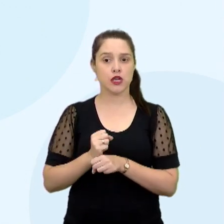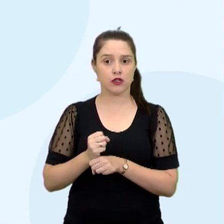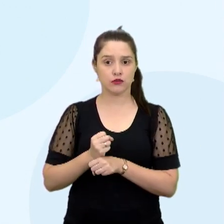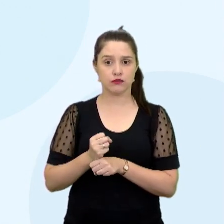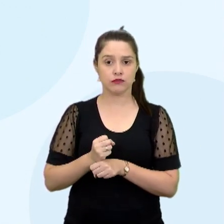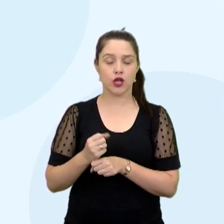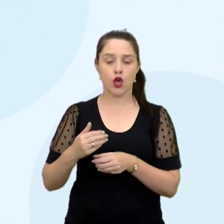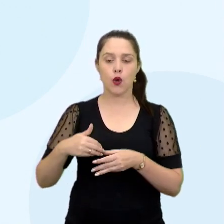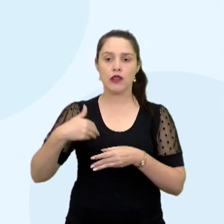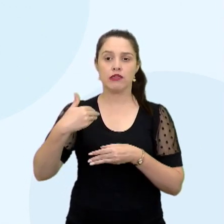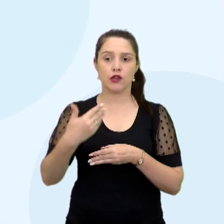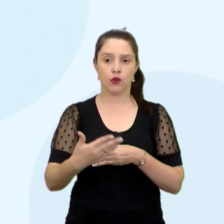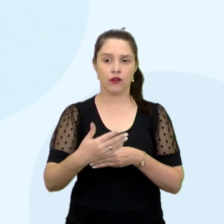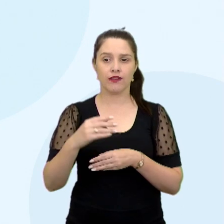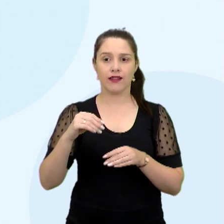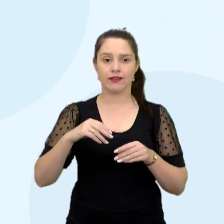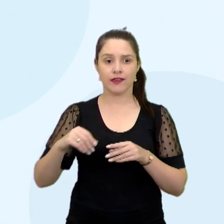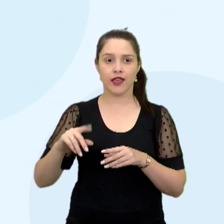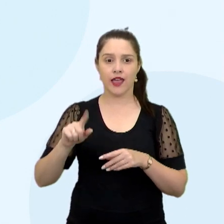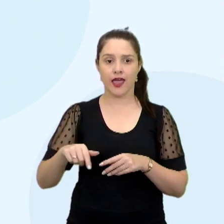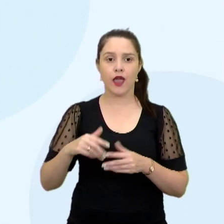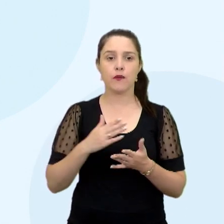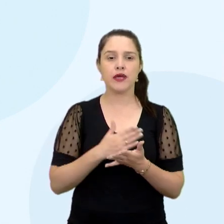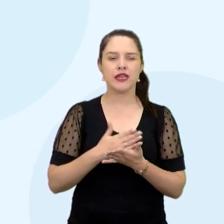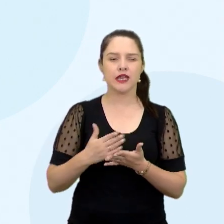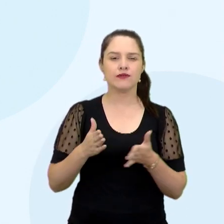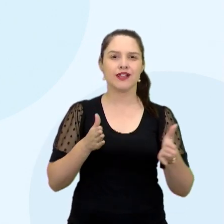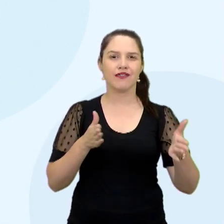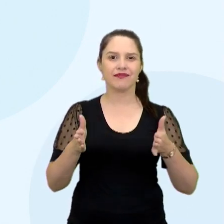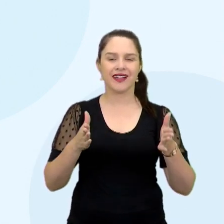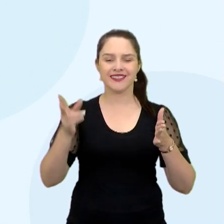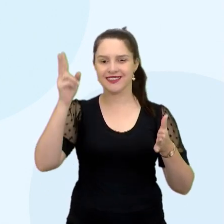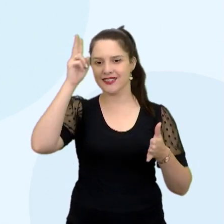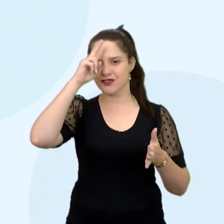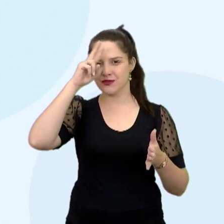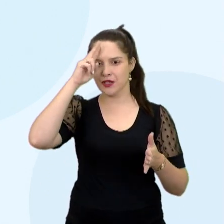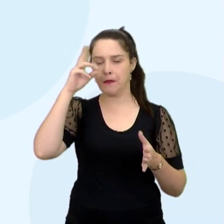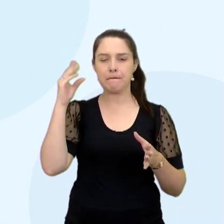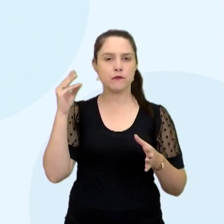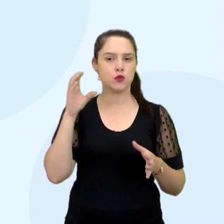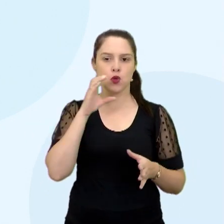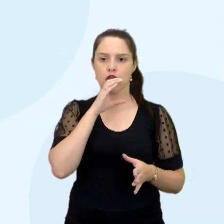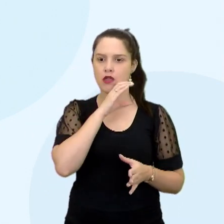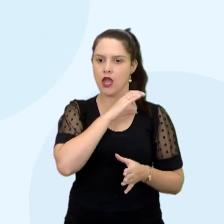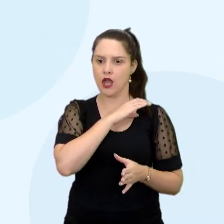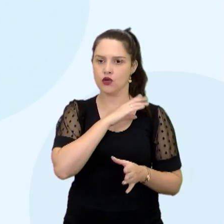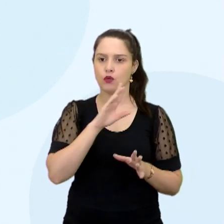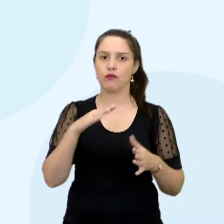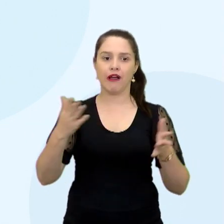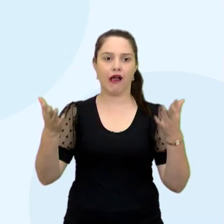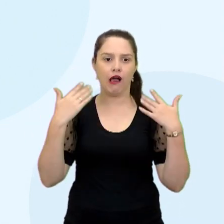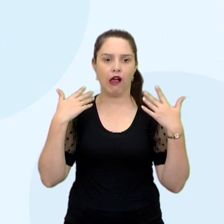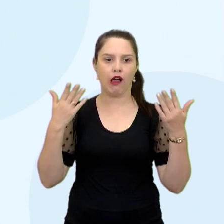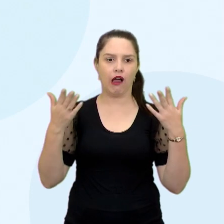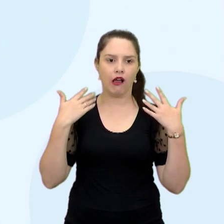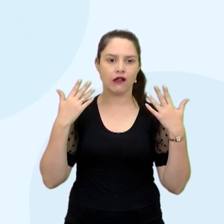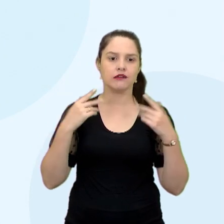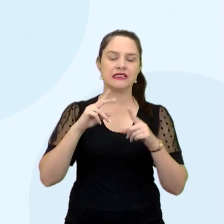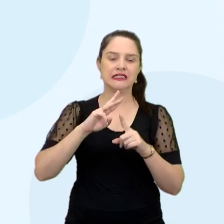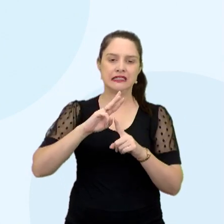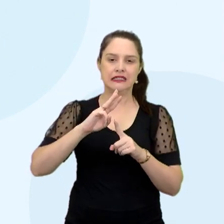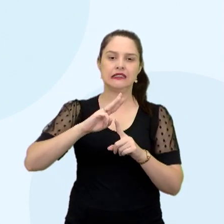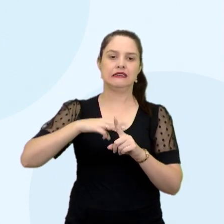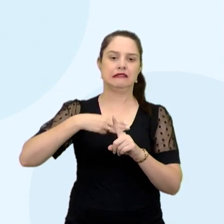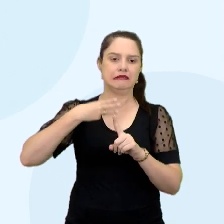O interior da Terra era no início desta fase de sua história muito quente, com um fluxo de calor que era 3